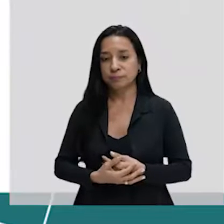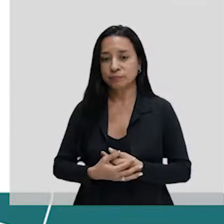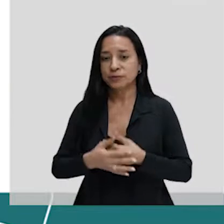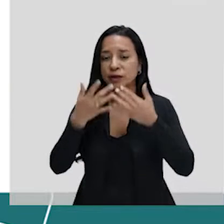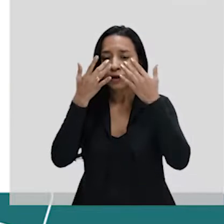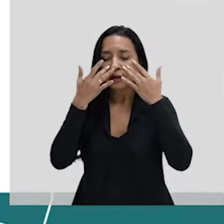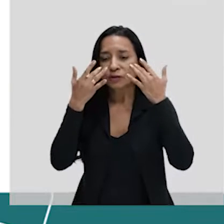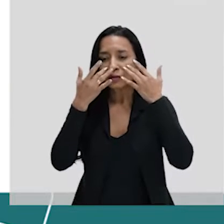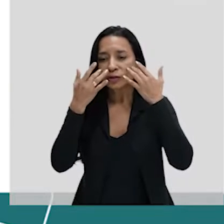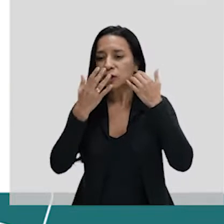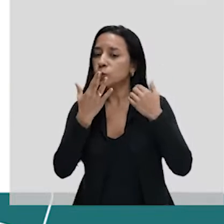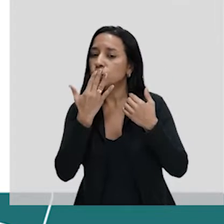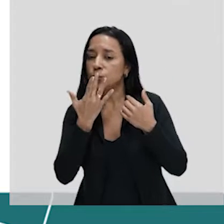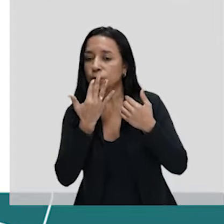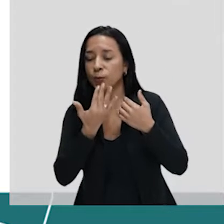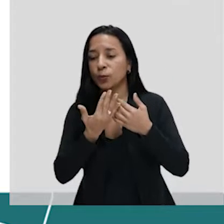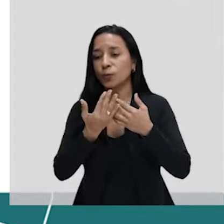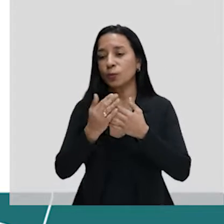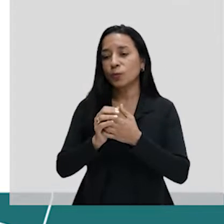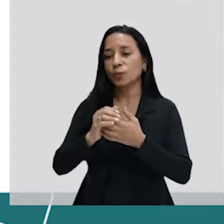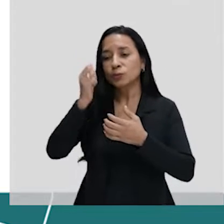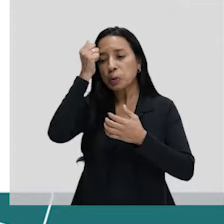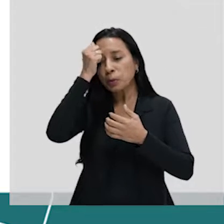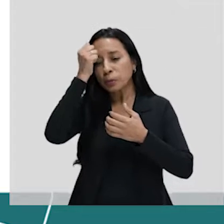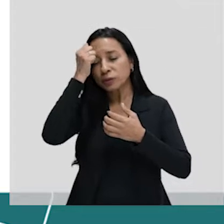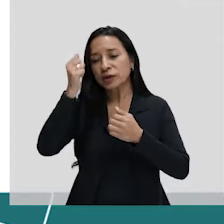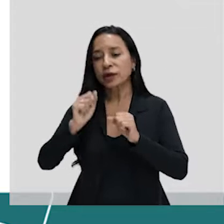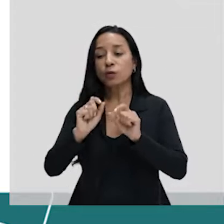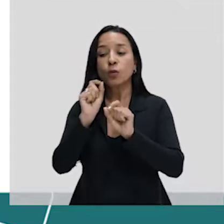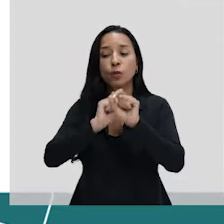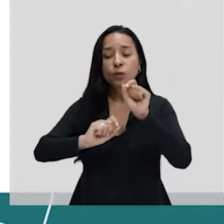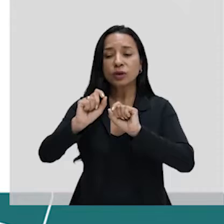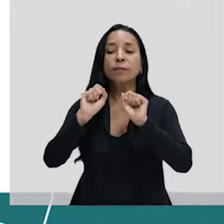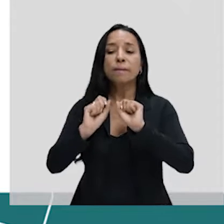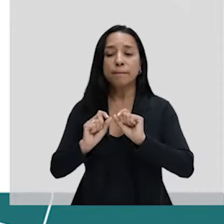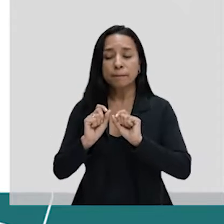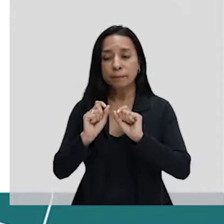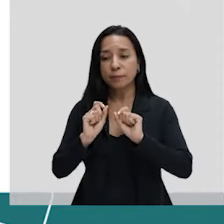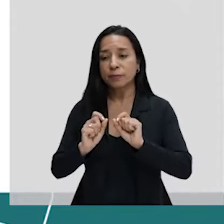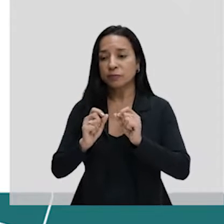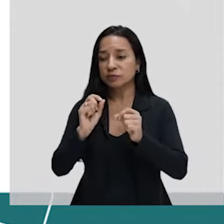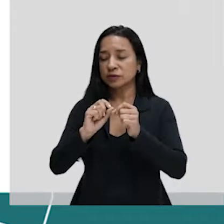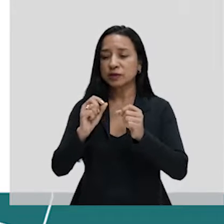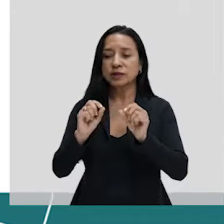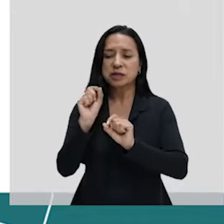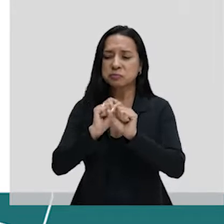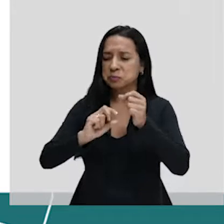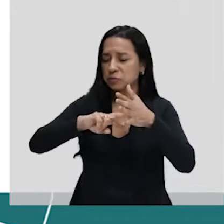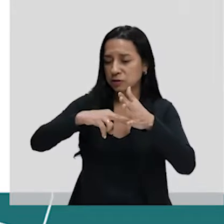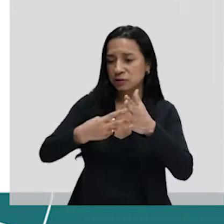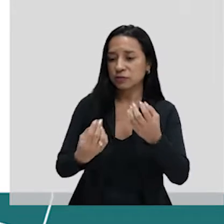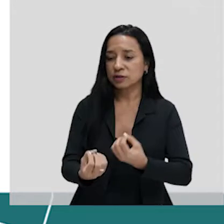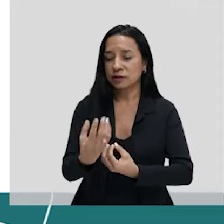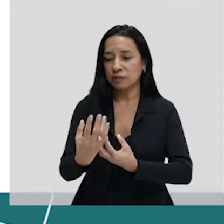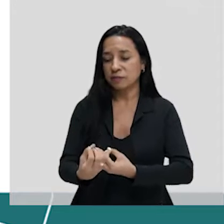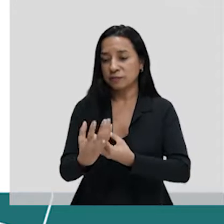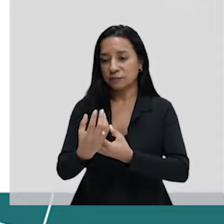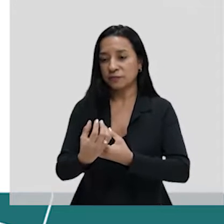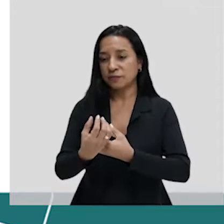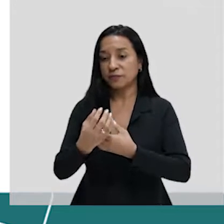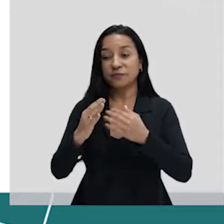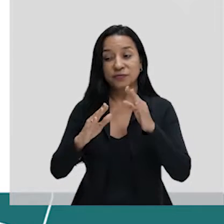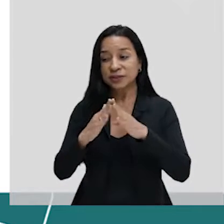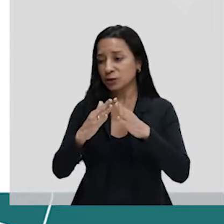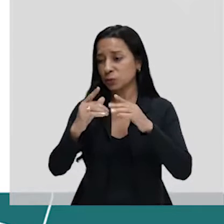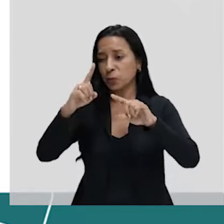que a gente pode produzir que não é físico, um conceito, uma ideia, um estilo artístico, até